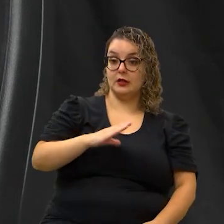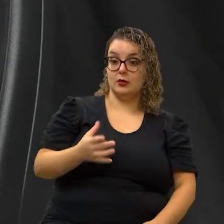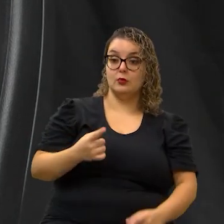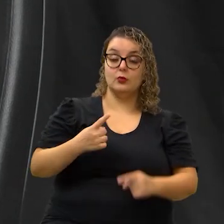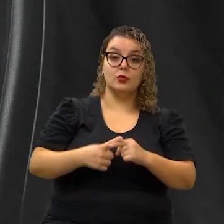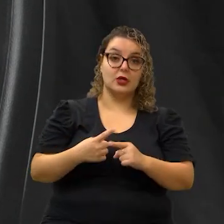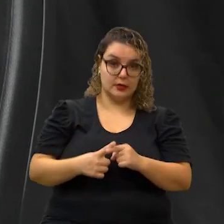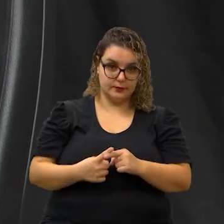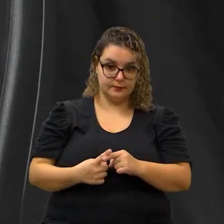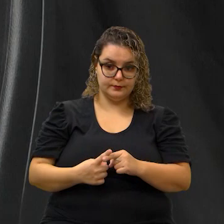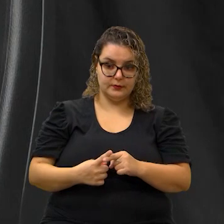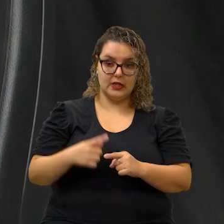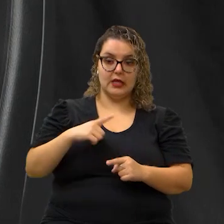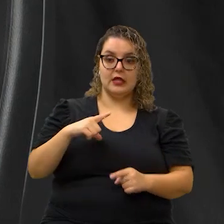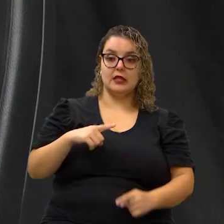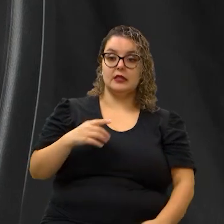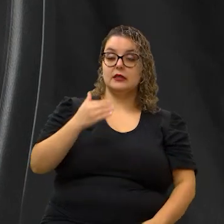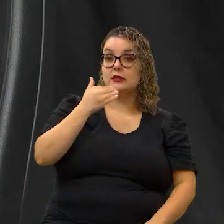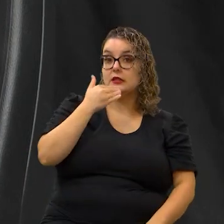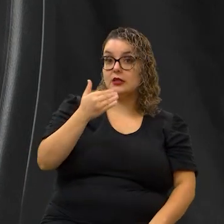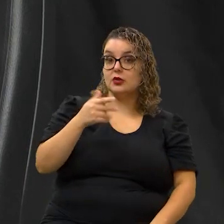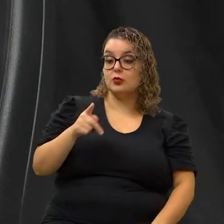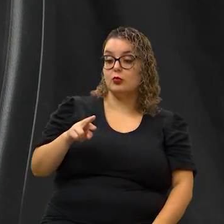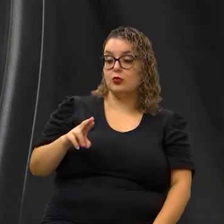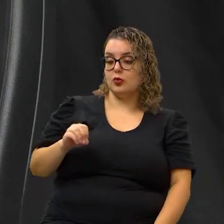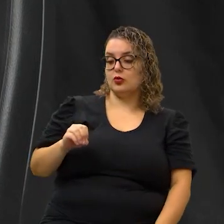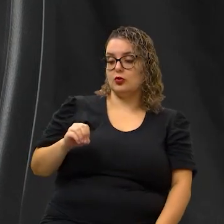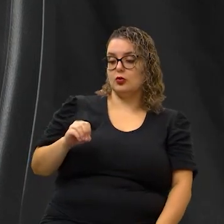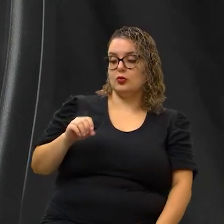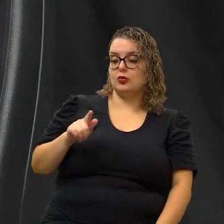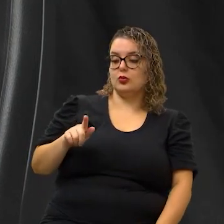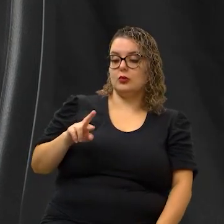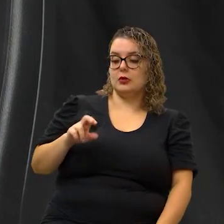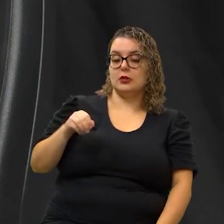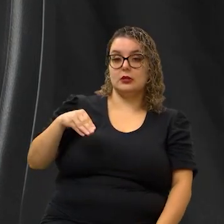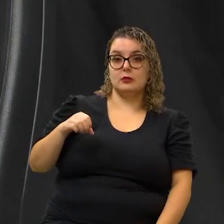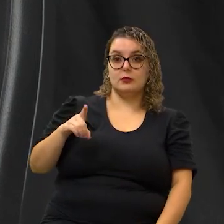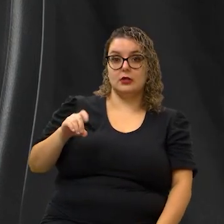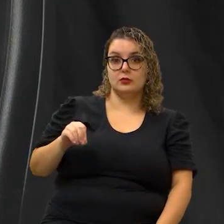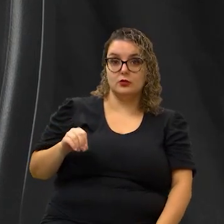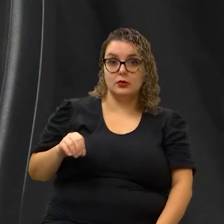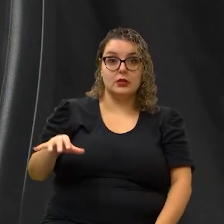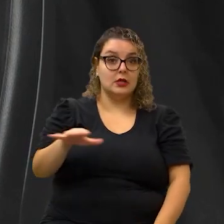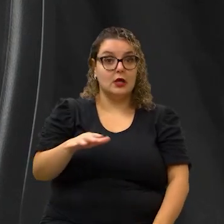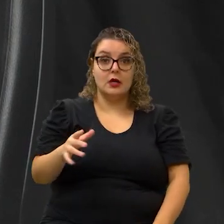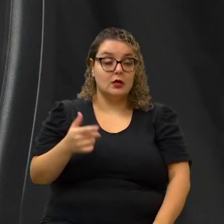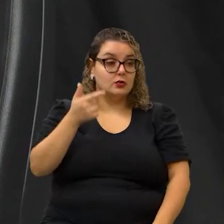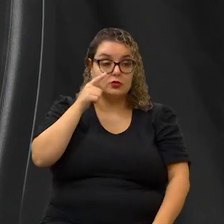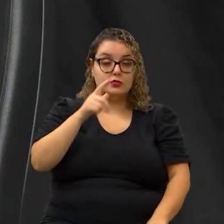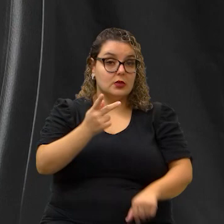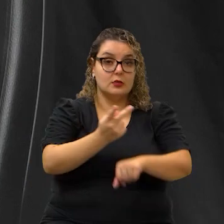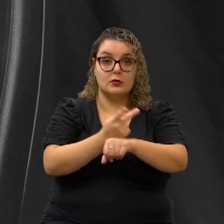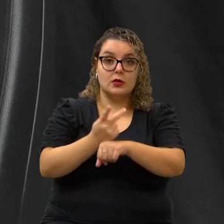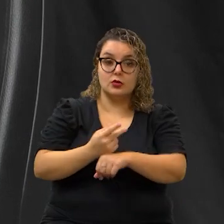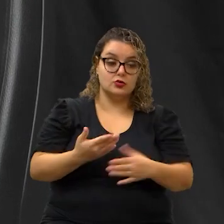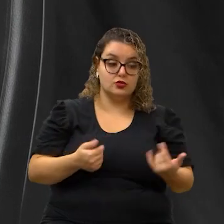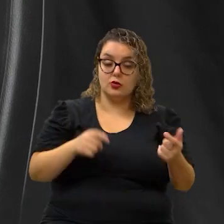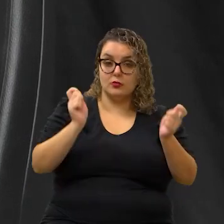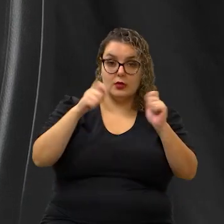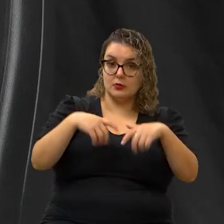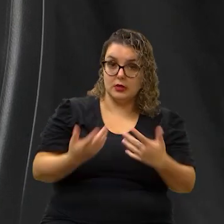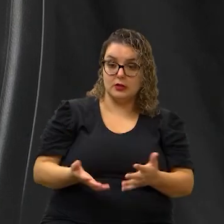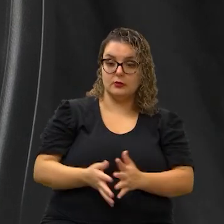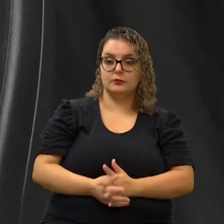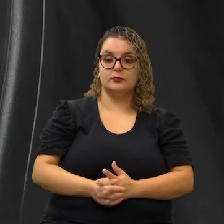Nas cidades que... Por quê? Porque tem uma demanda de programadores que o mercado não consegue achar gente